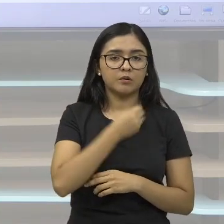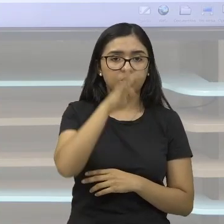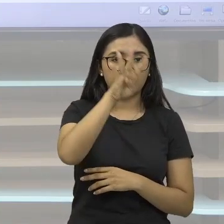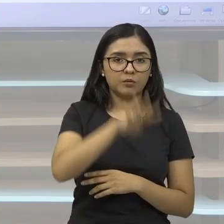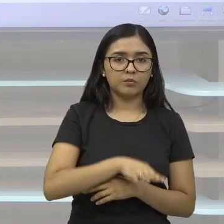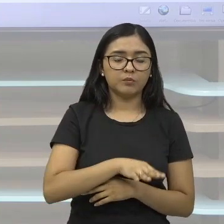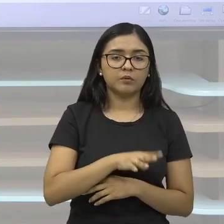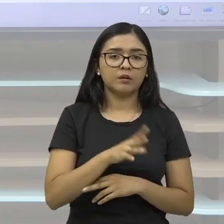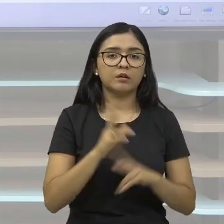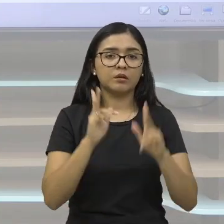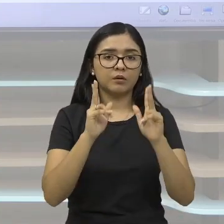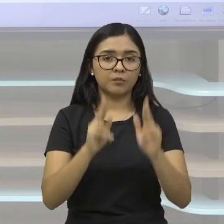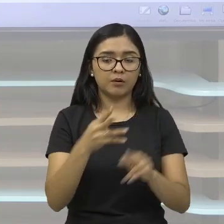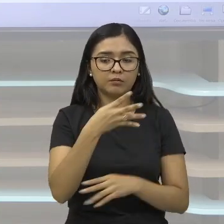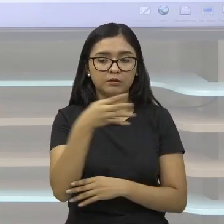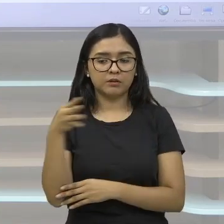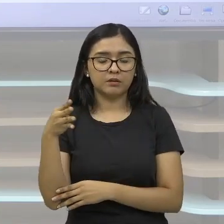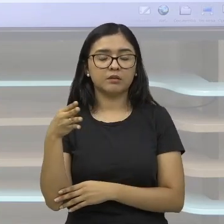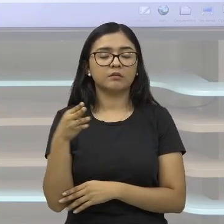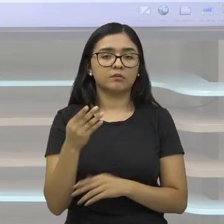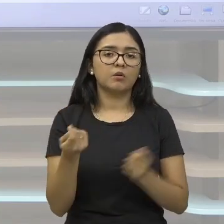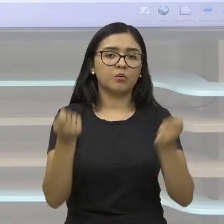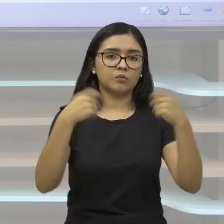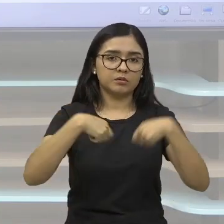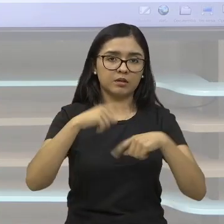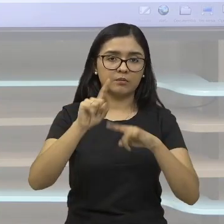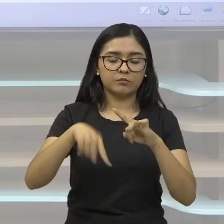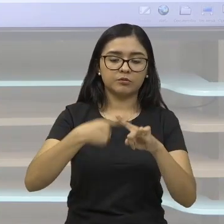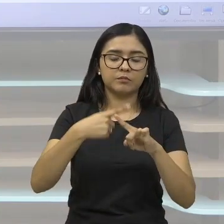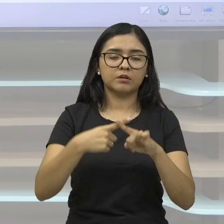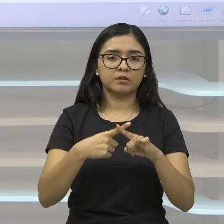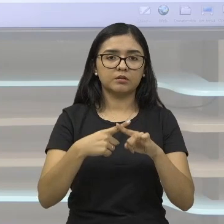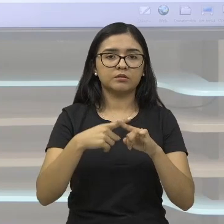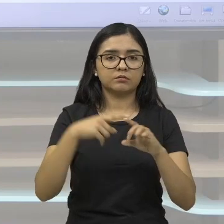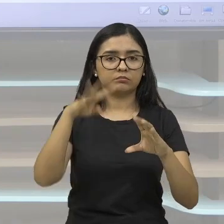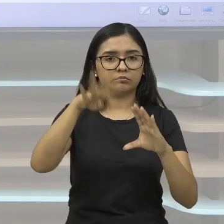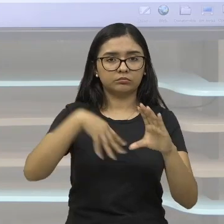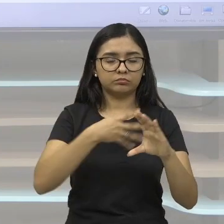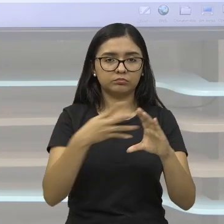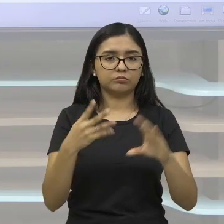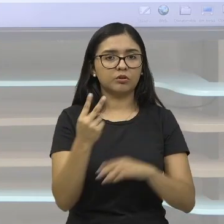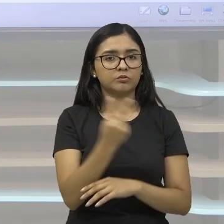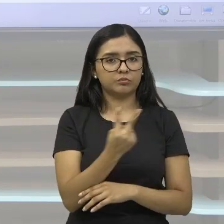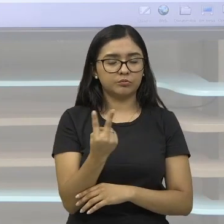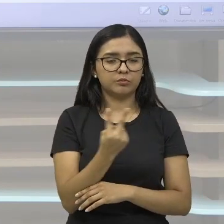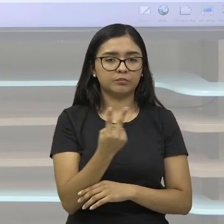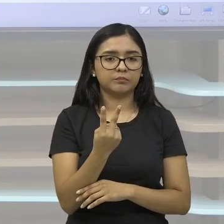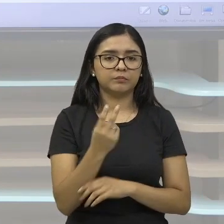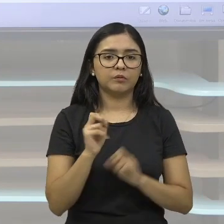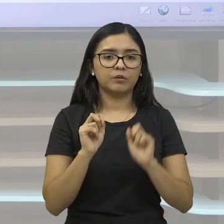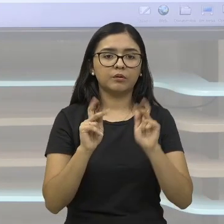de falar. Então a gente consegue realizar a multiplicação ali entre as duas matrizes, tá